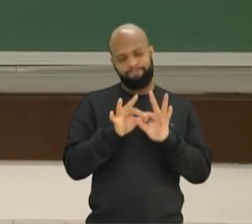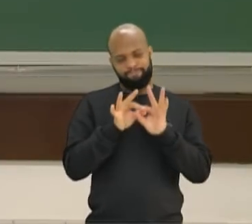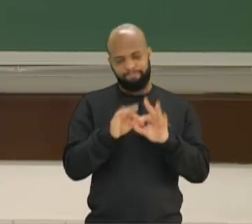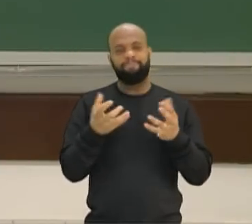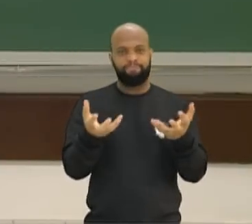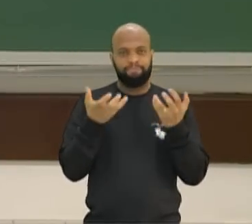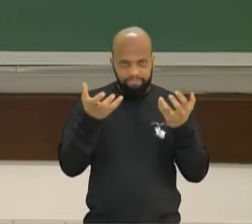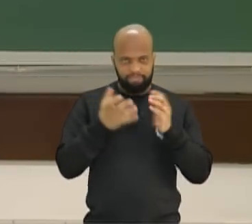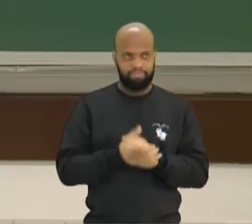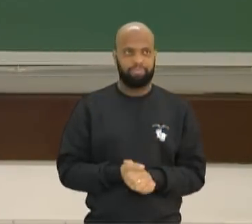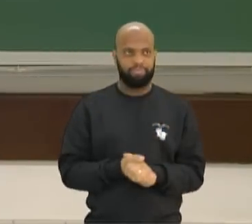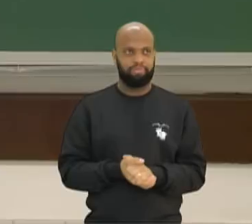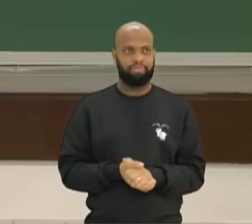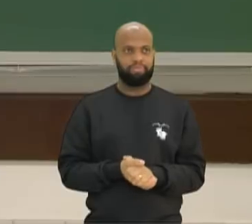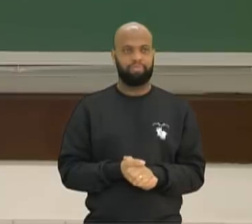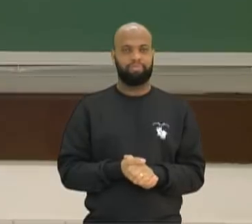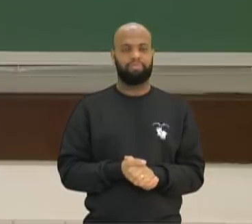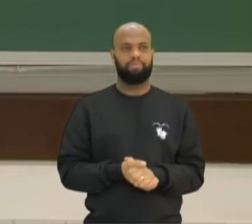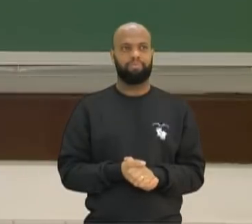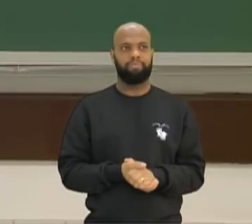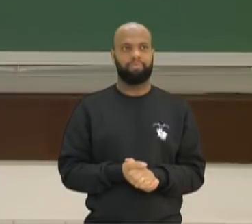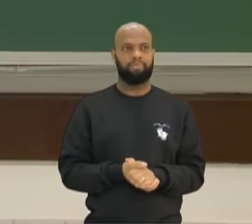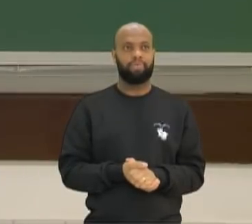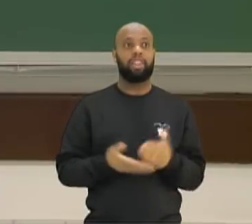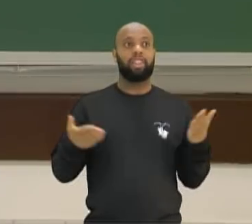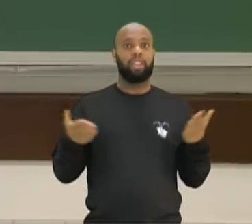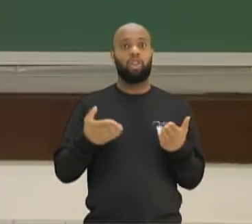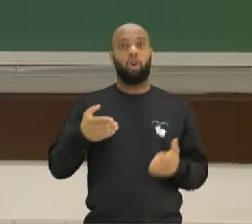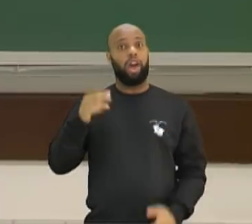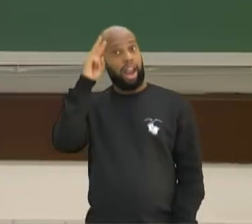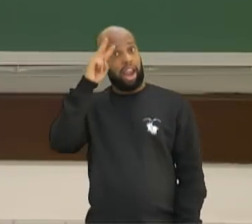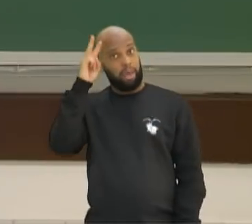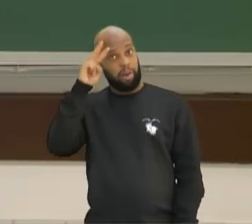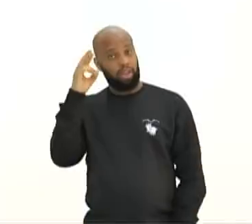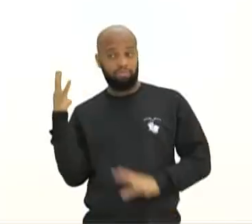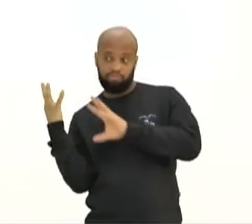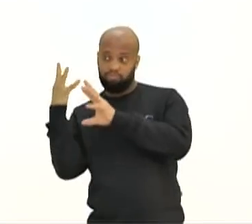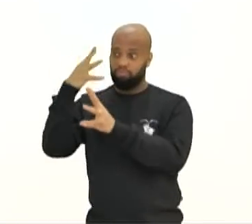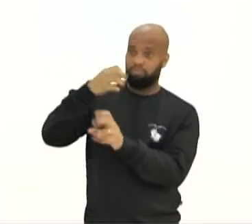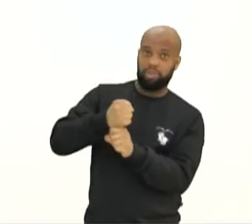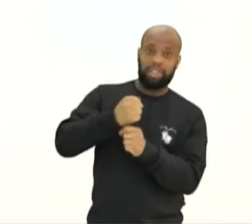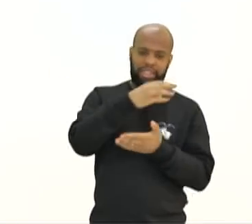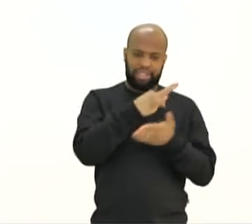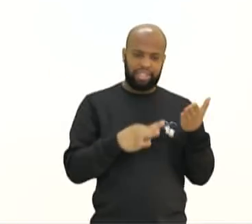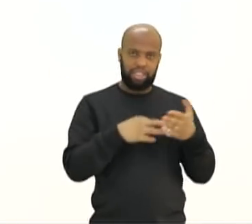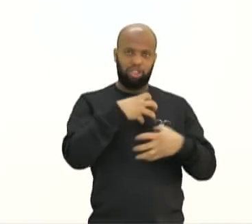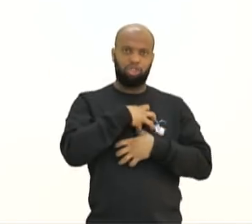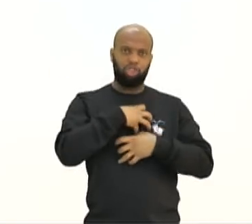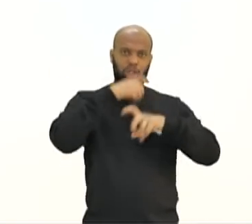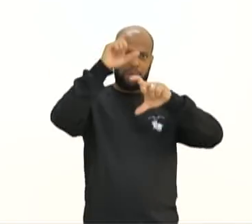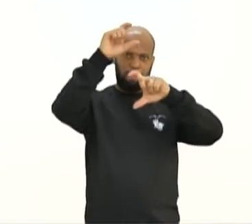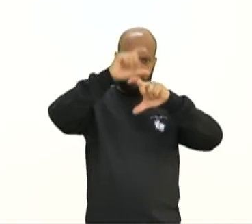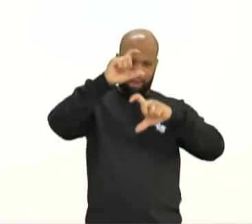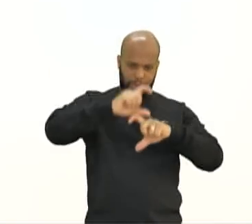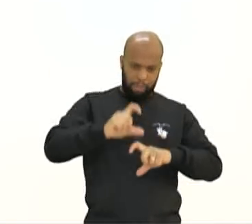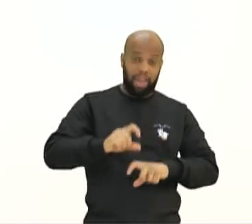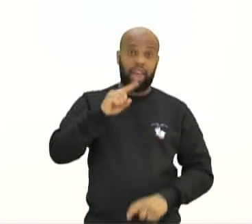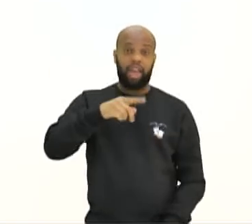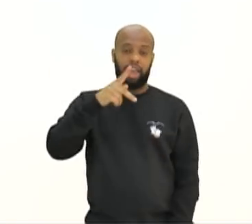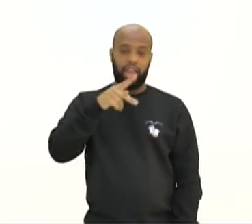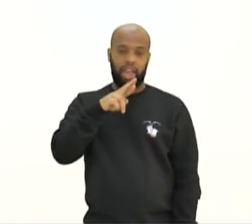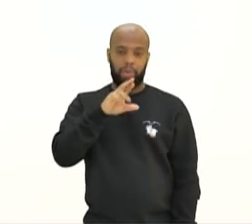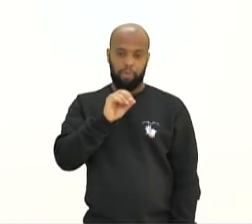busca da amizade. Só para a gente relembrar, nós vimos que um texto em prosa, Lembra texto em prosa, aquele